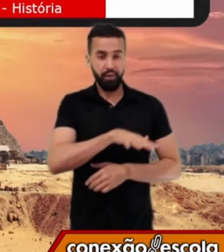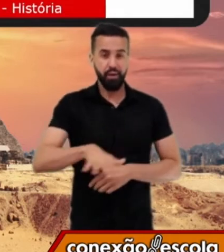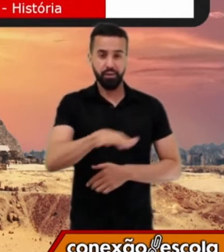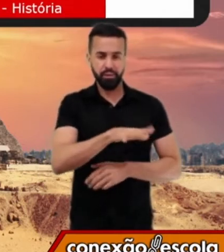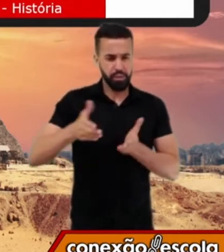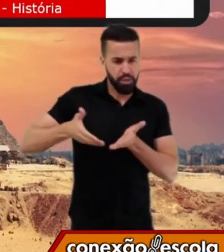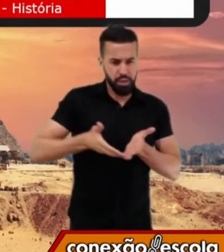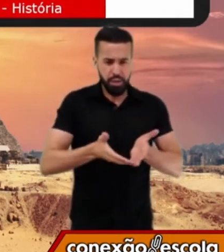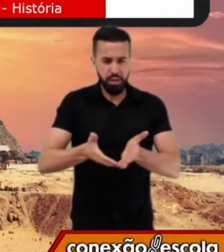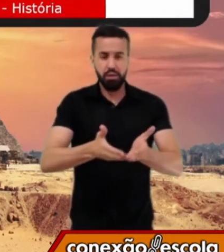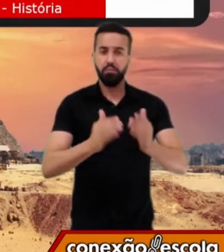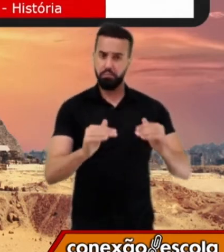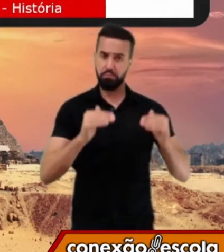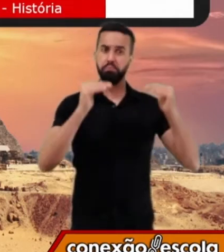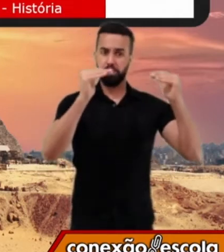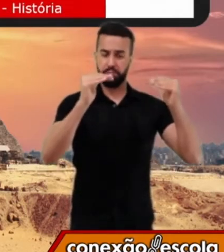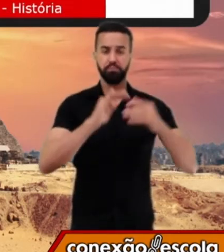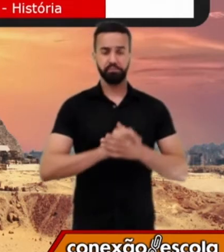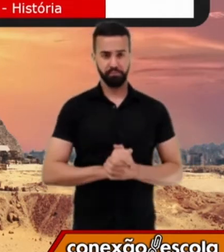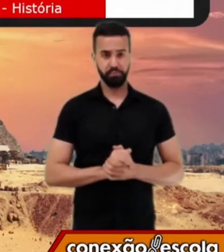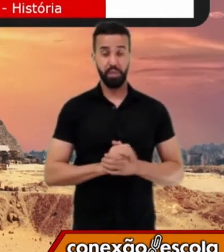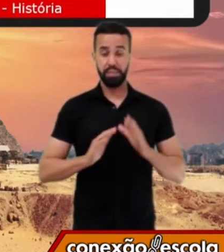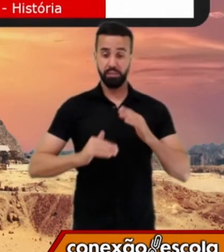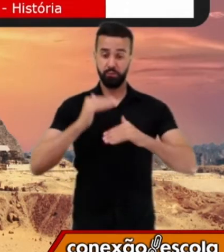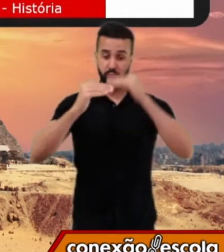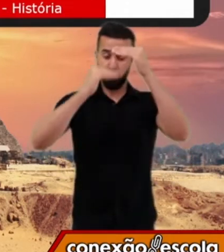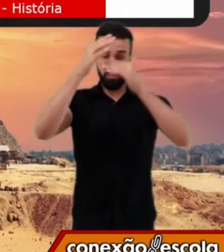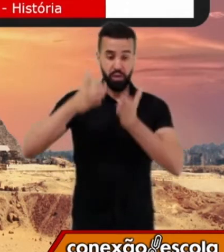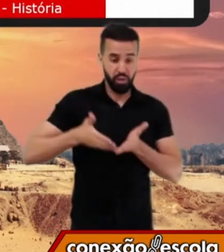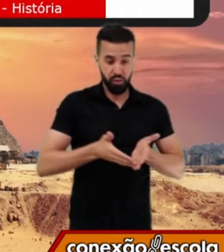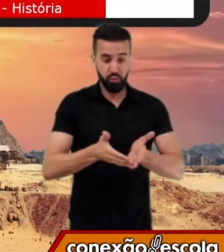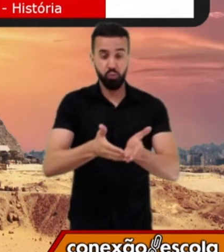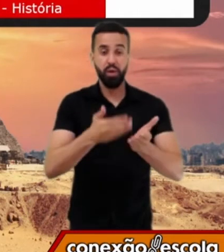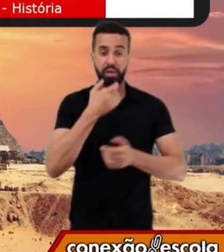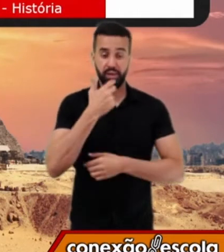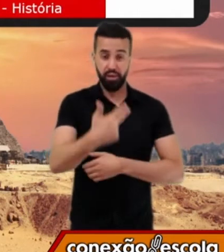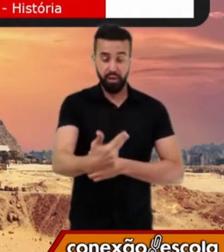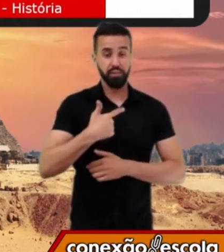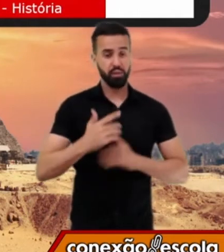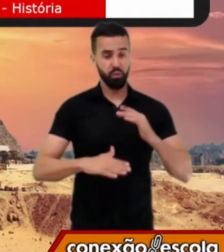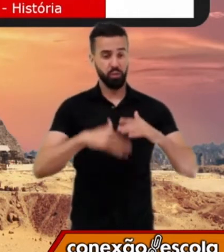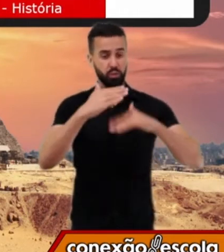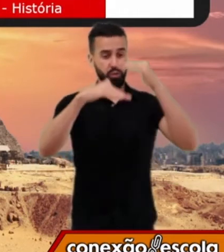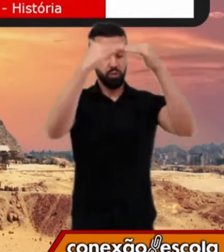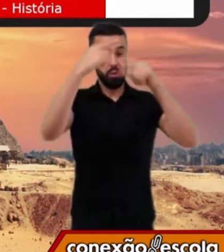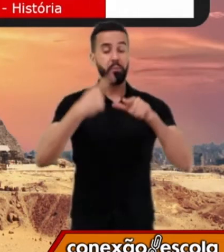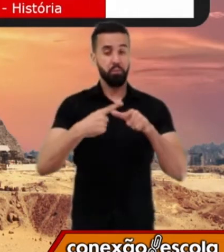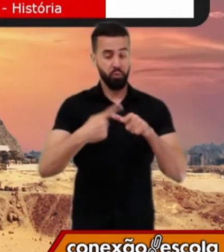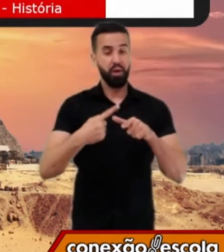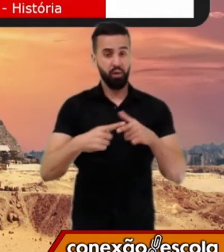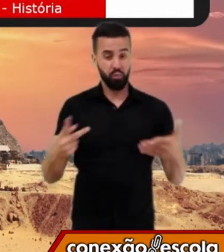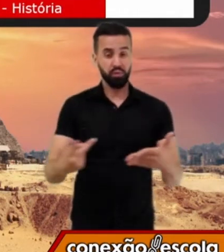naval. E desenvolvimento da marinha inglesa e do capitalismo inglês começa a ser gerado por causa dessas ações